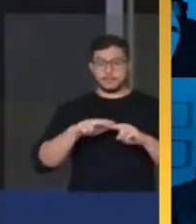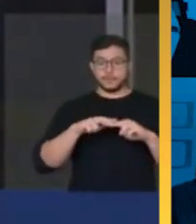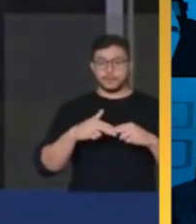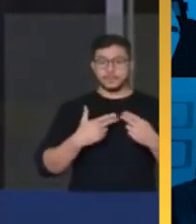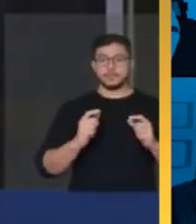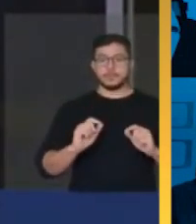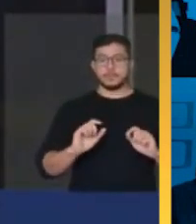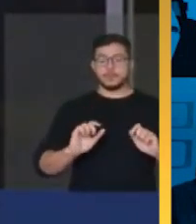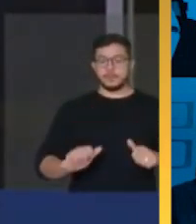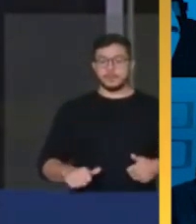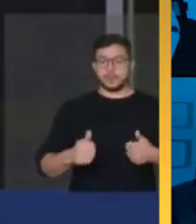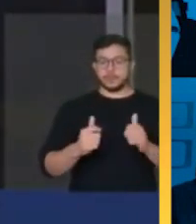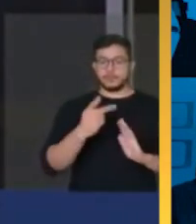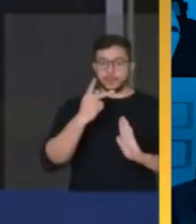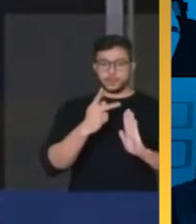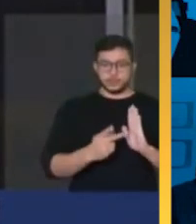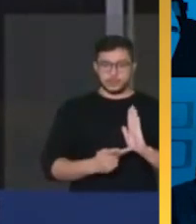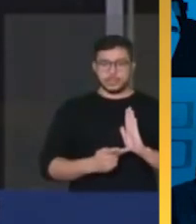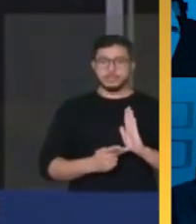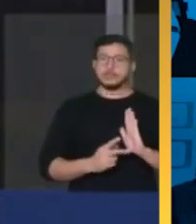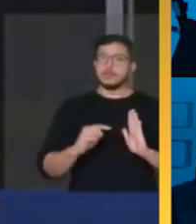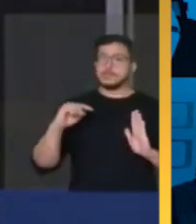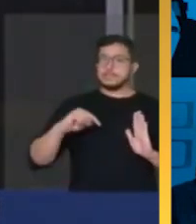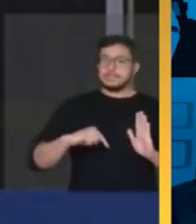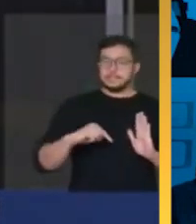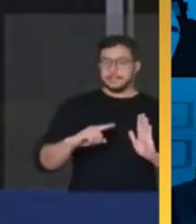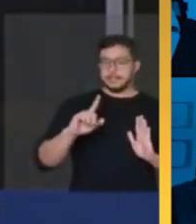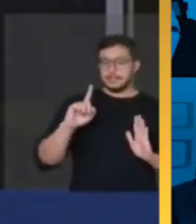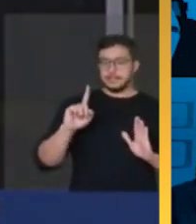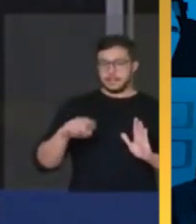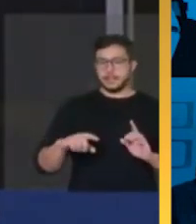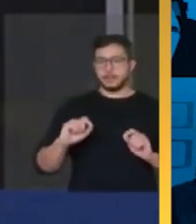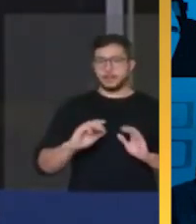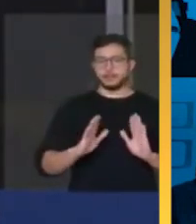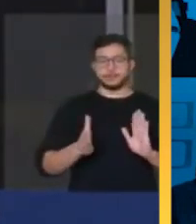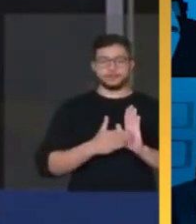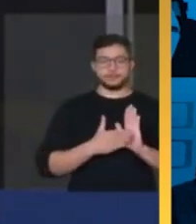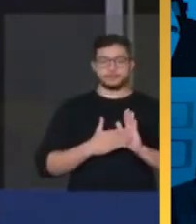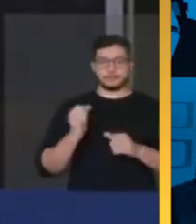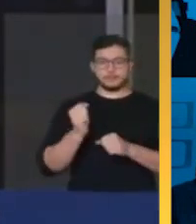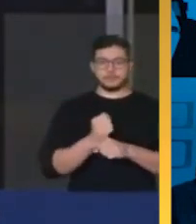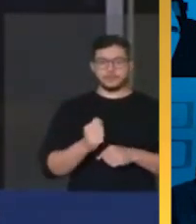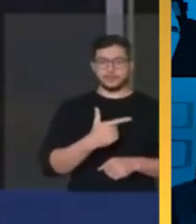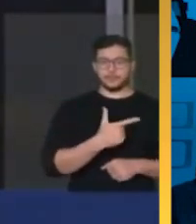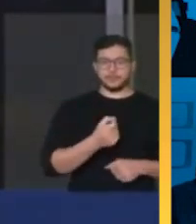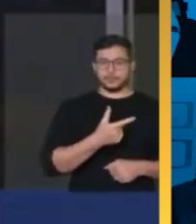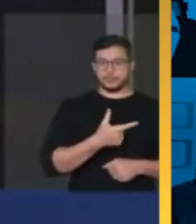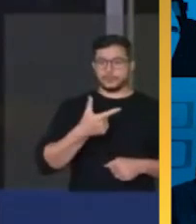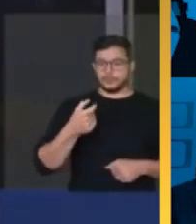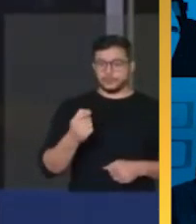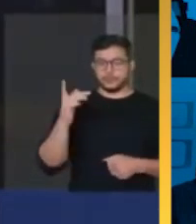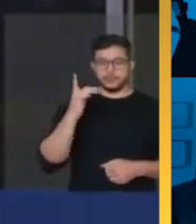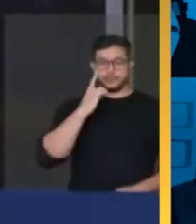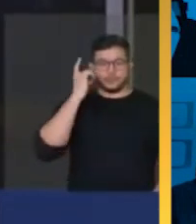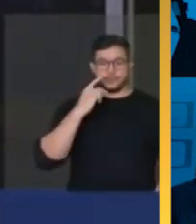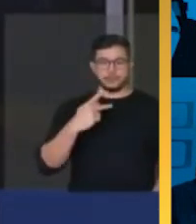melhores projetos que essa Casa Legislativa já viu, que foi proposto em 2020